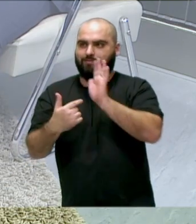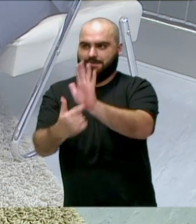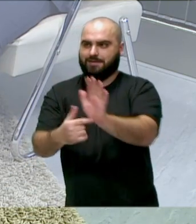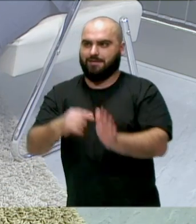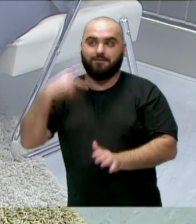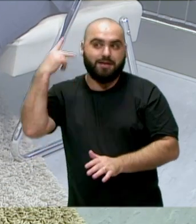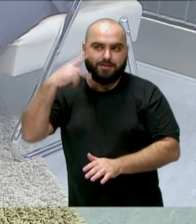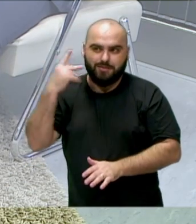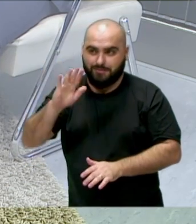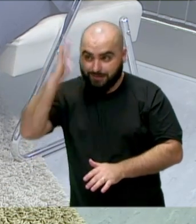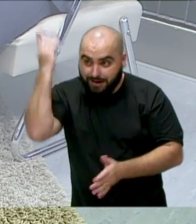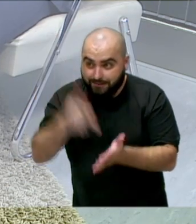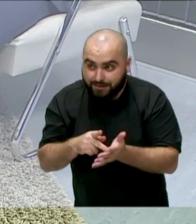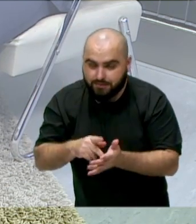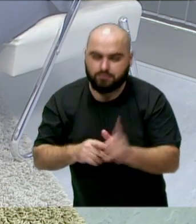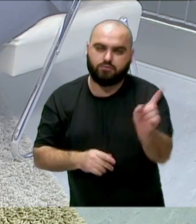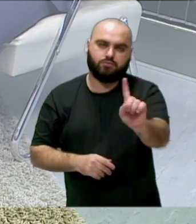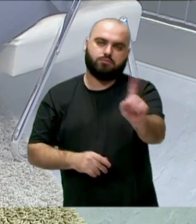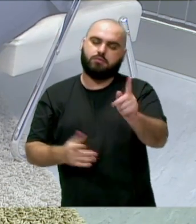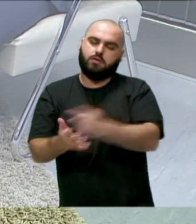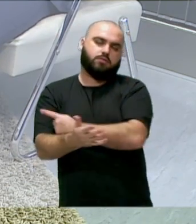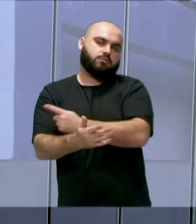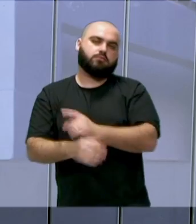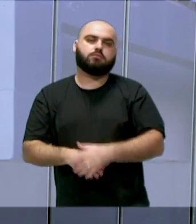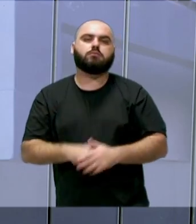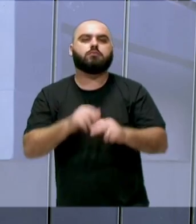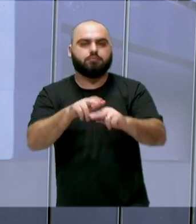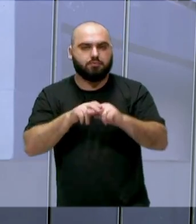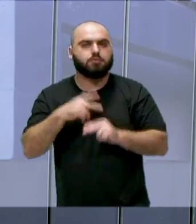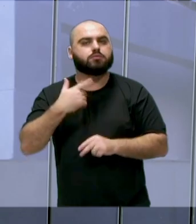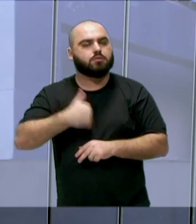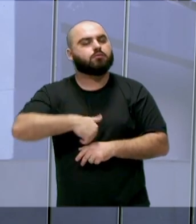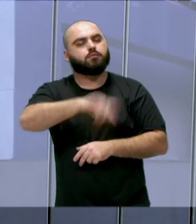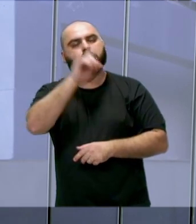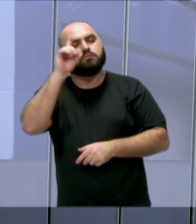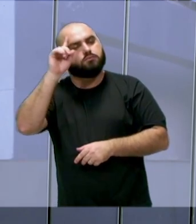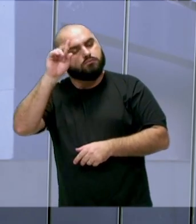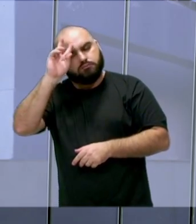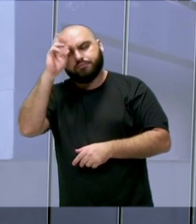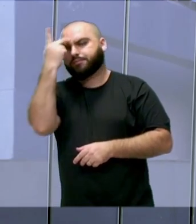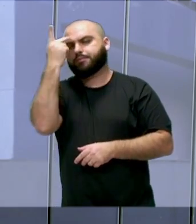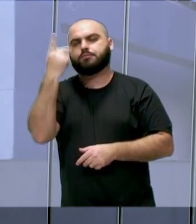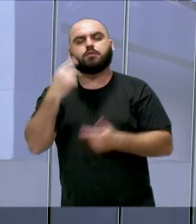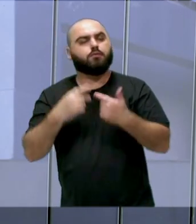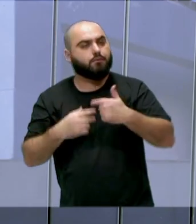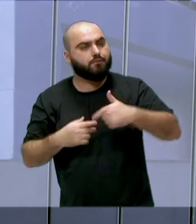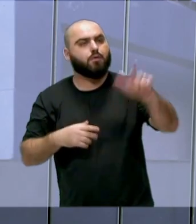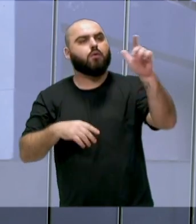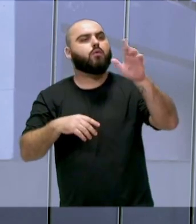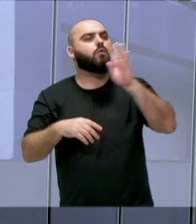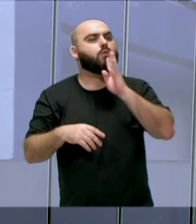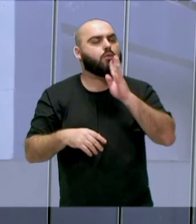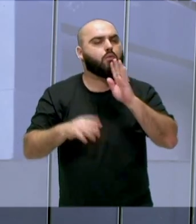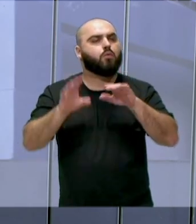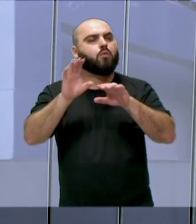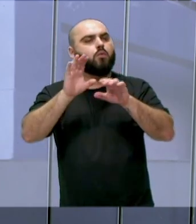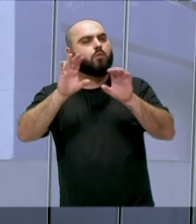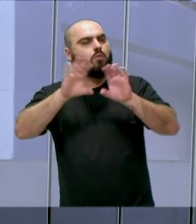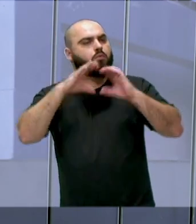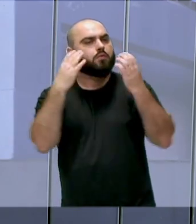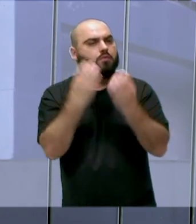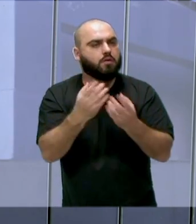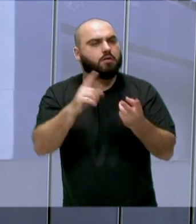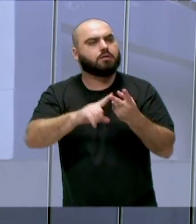as coisas acontecem? Não deveria ser assim. Então, eu procuro fazer o caminho contrário. Eu vou lá, conheço a comunidade, procuro